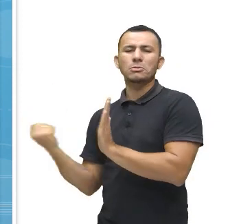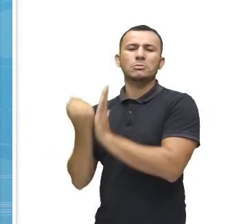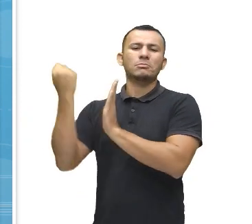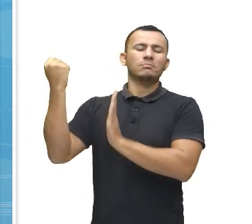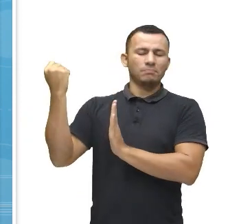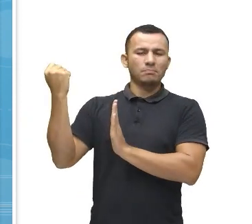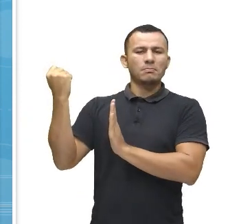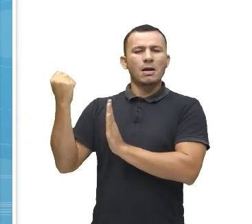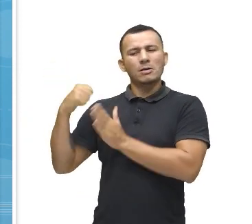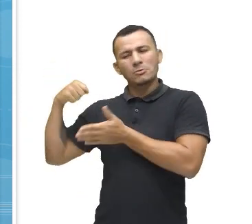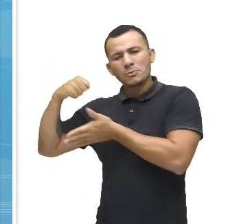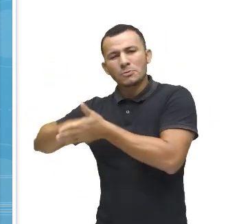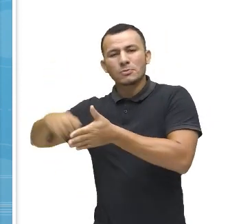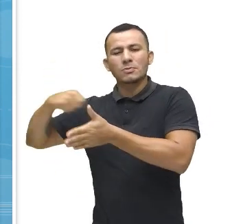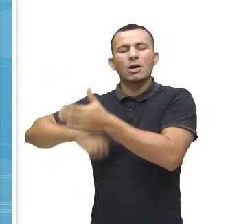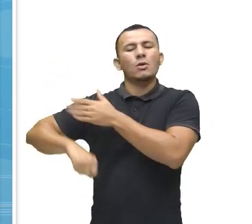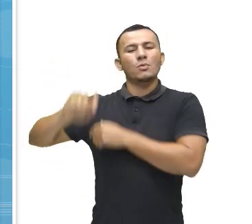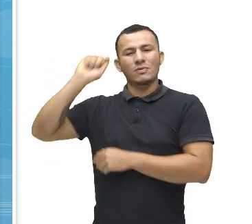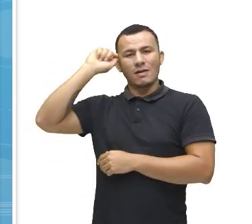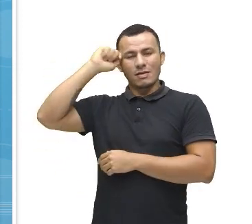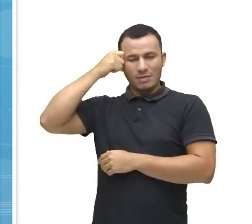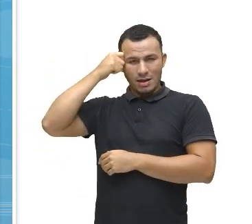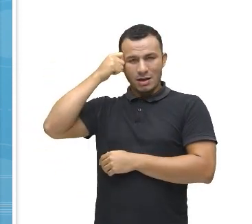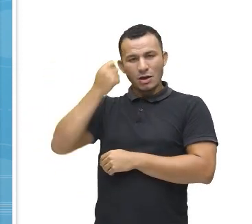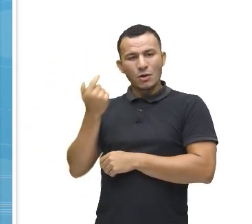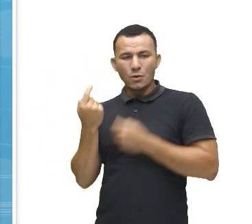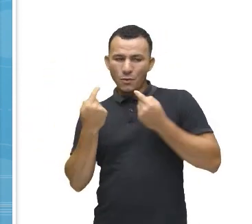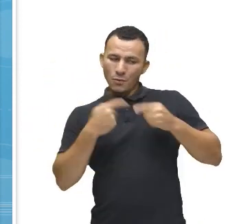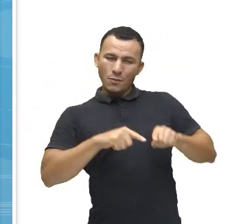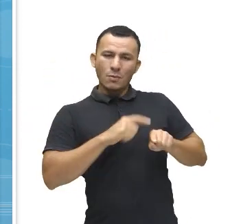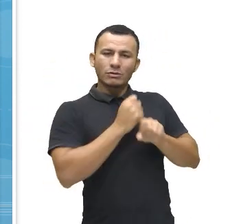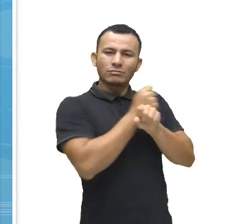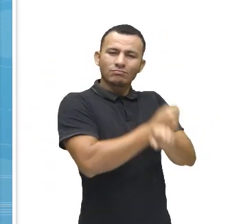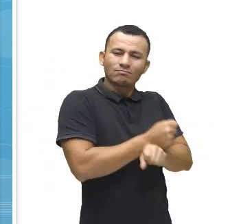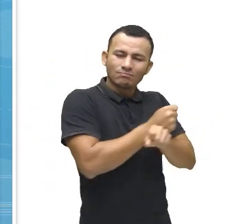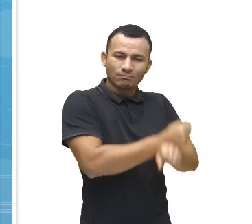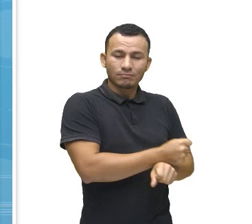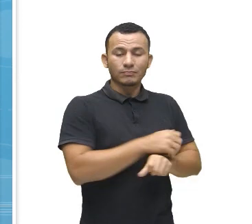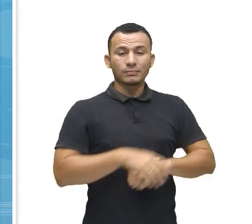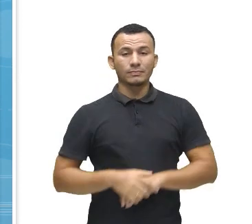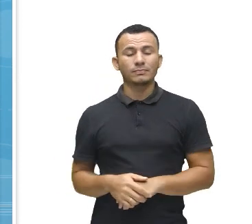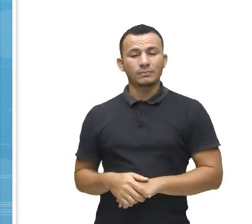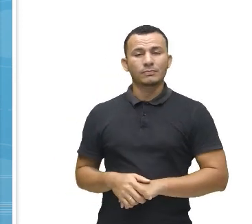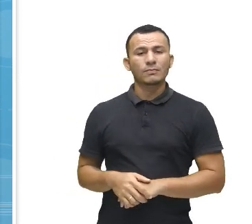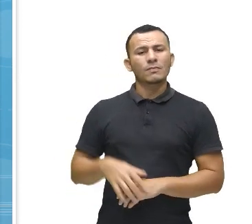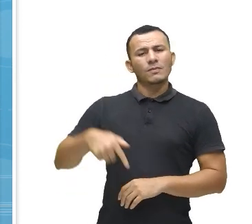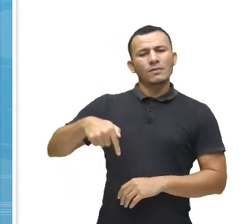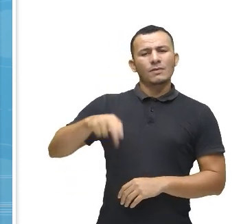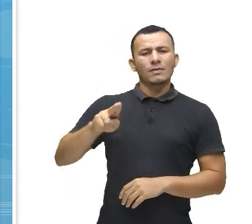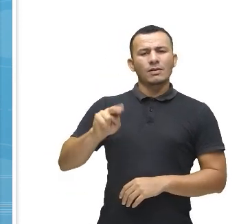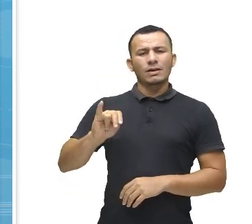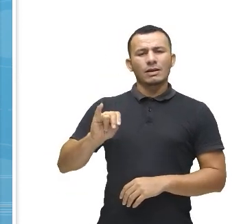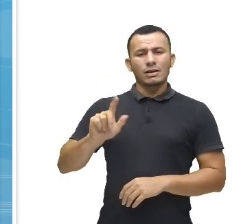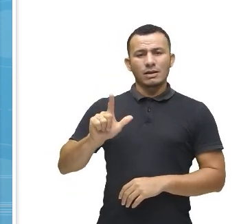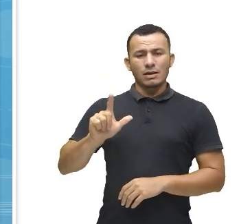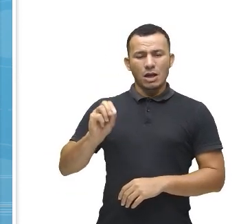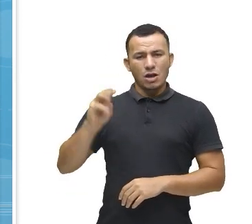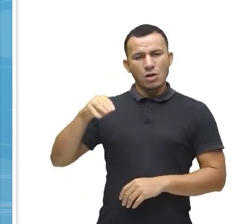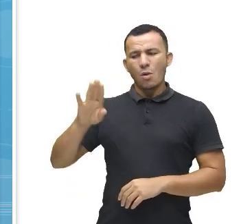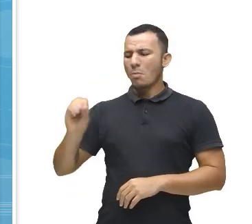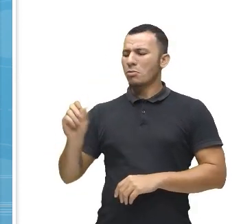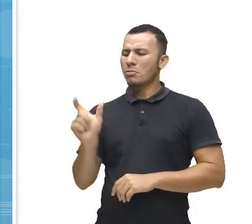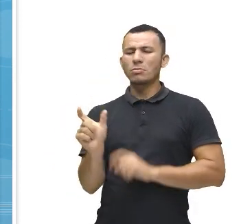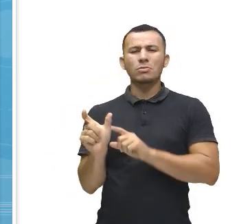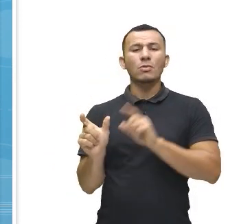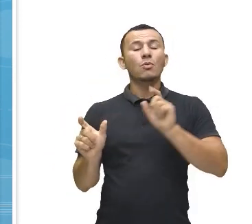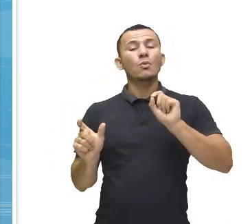da resistência negra à escravidão. Quando se fala em quilombo, a primeira coisa que vem à cabeça, é o mais célebre dele, que